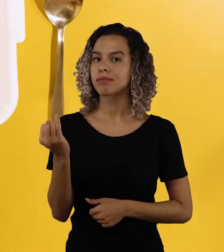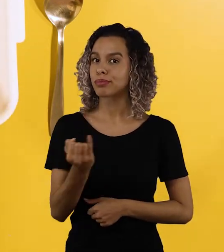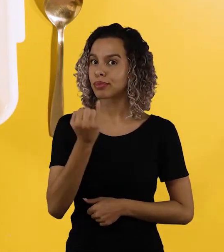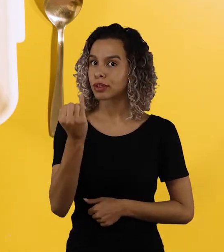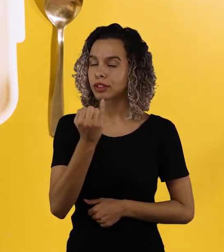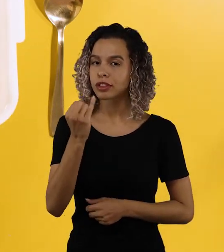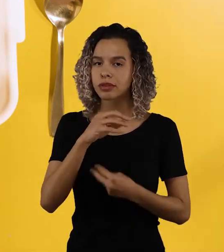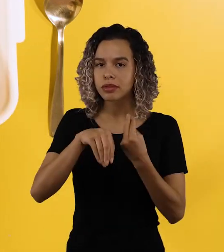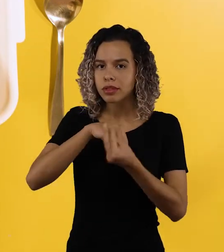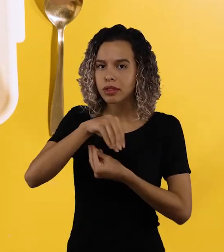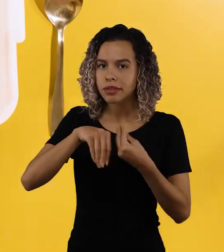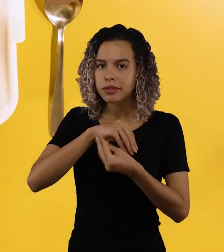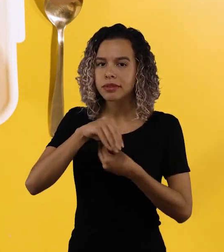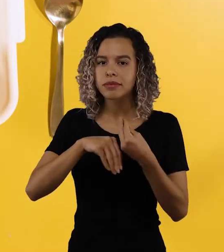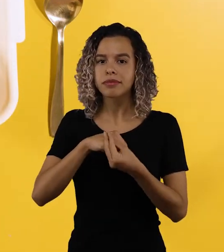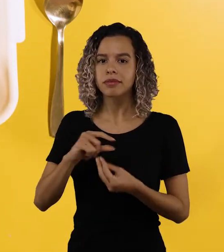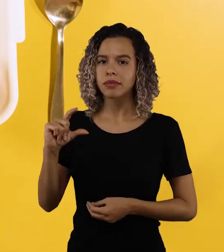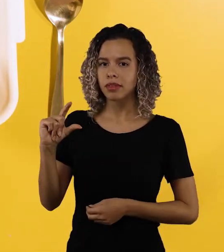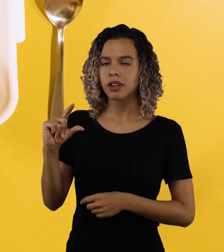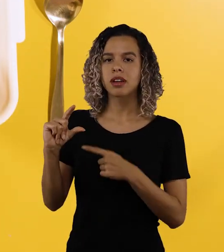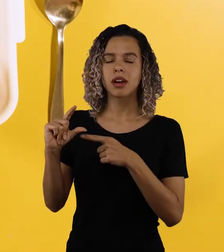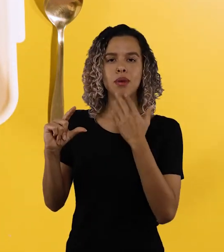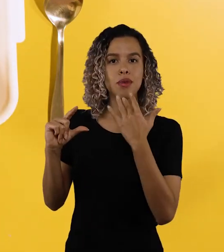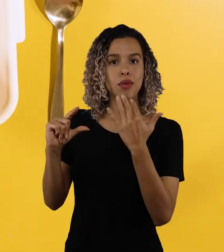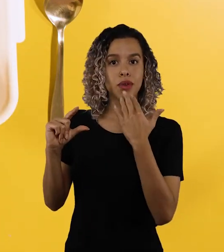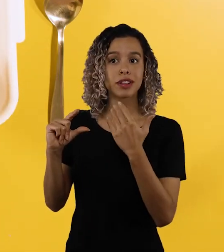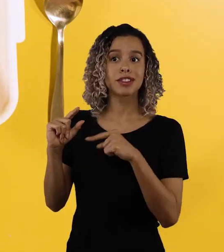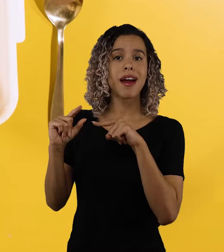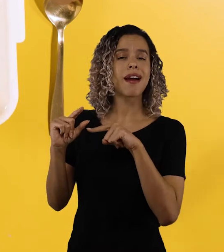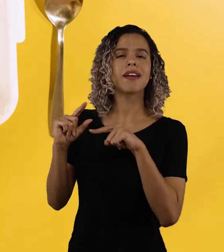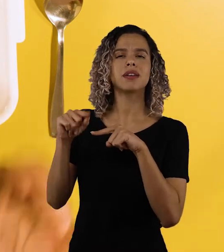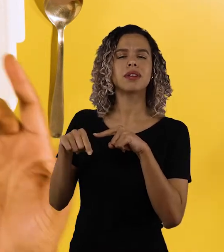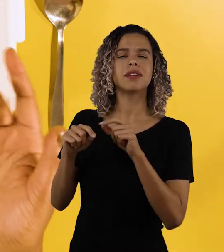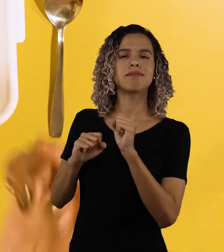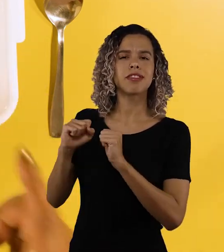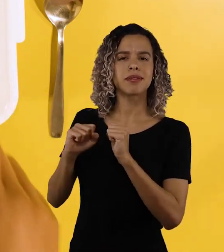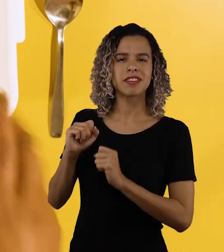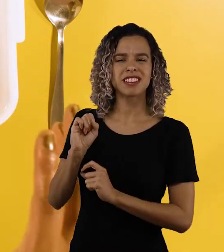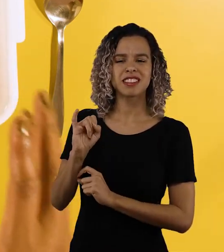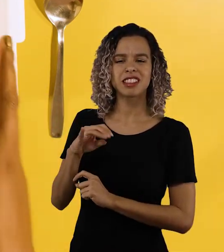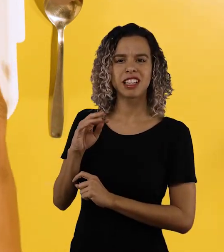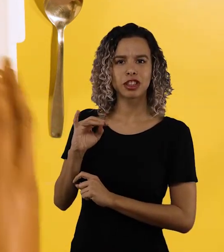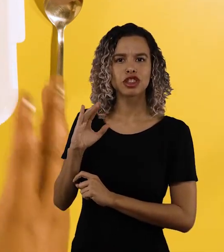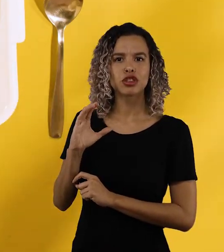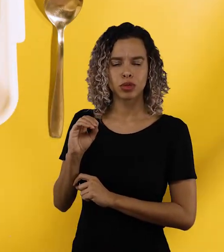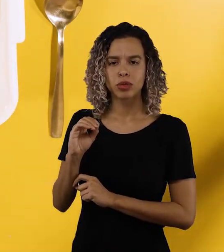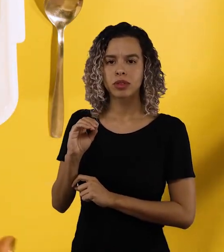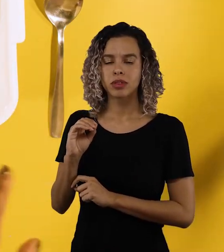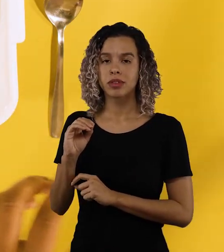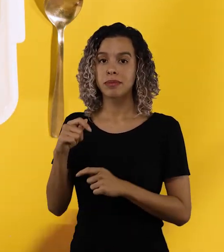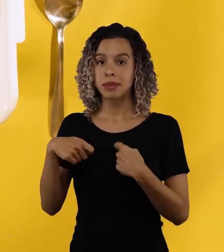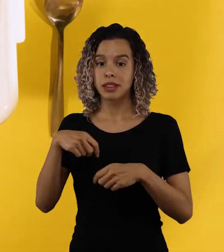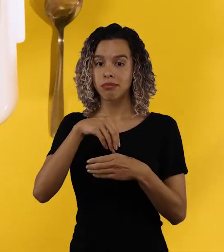uma diluição do corante, no caso, se você for utilizar um corante sintético, antes de imergir a